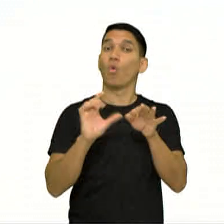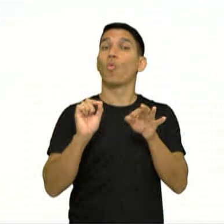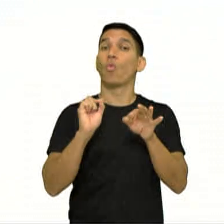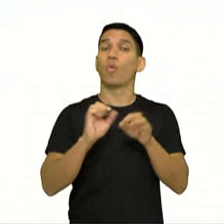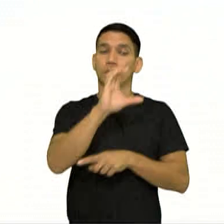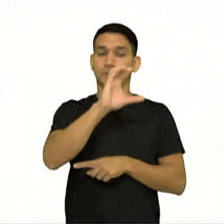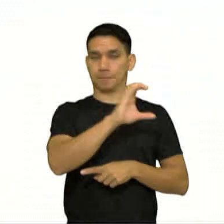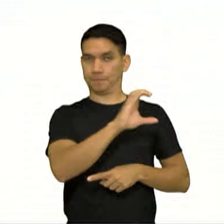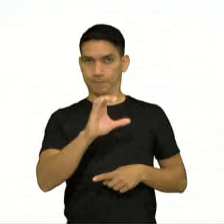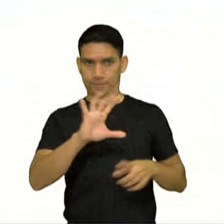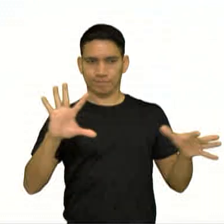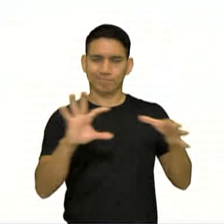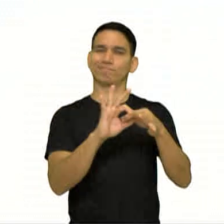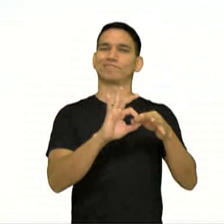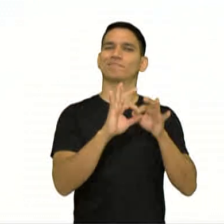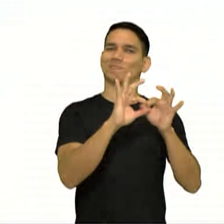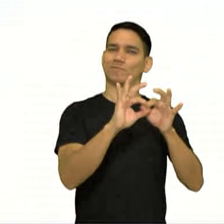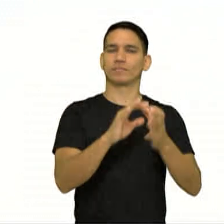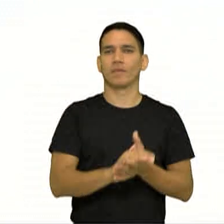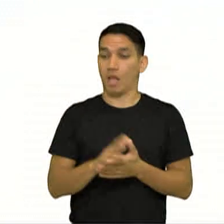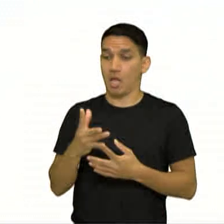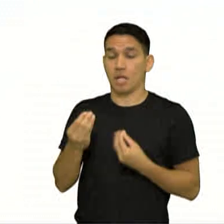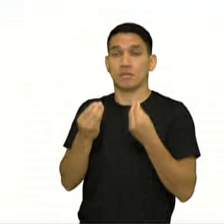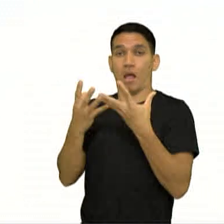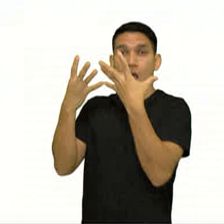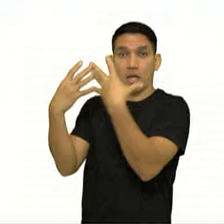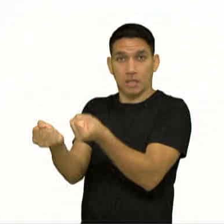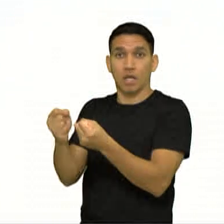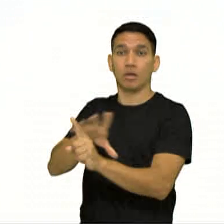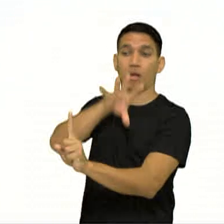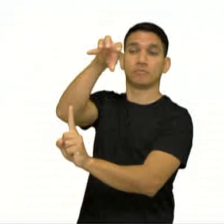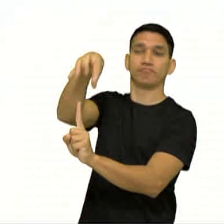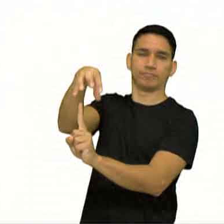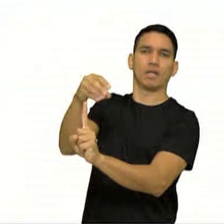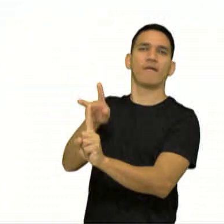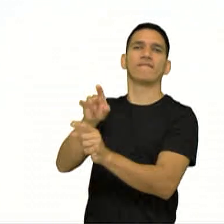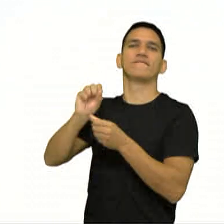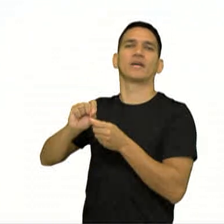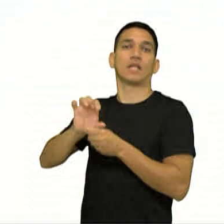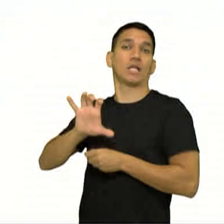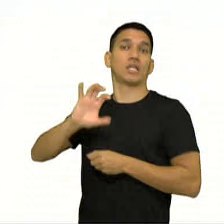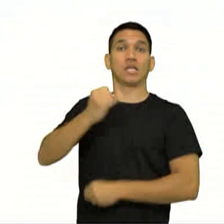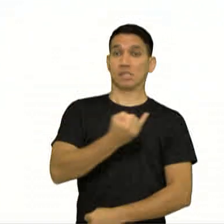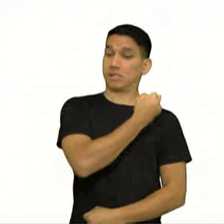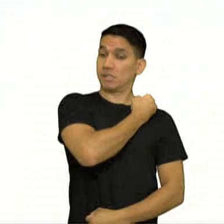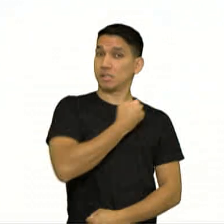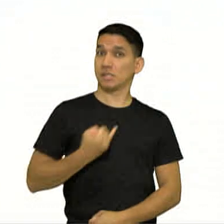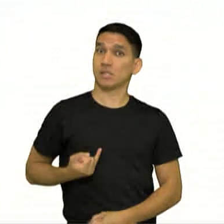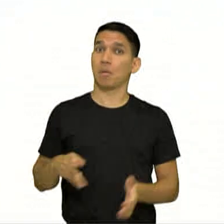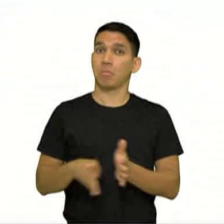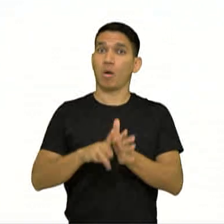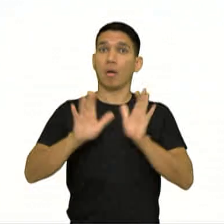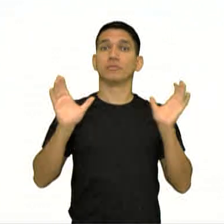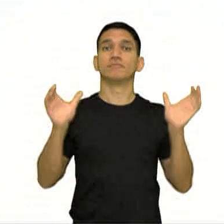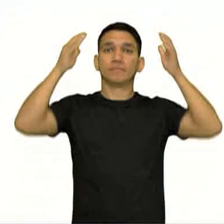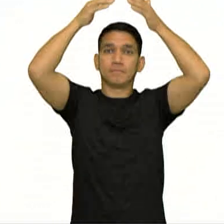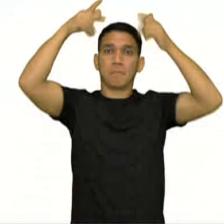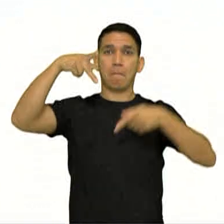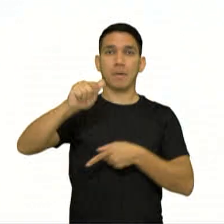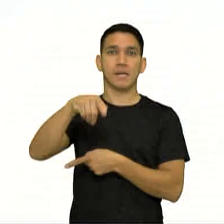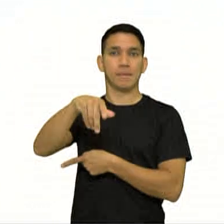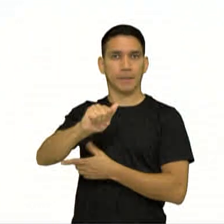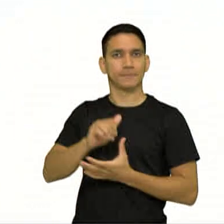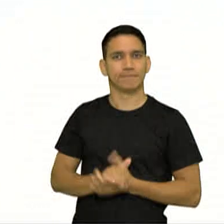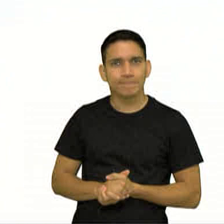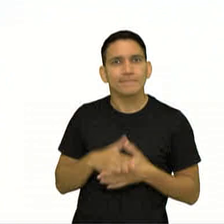né? E ele vai se fazer ser coroado imperador pelo Papa. Isso